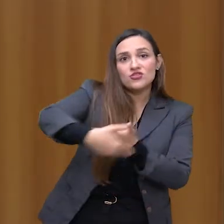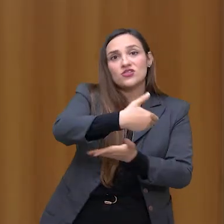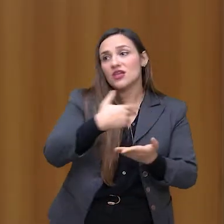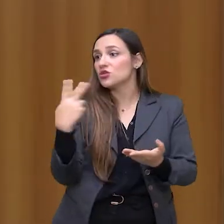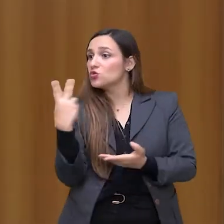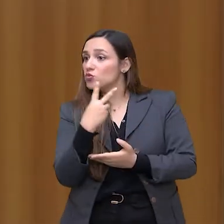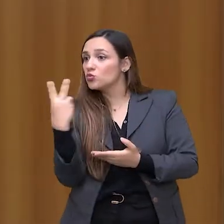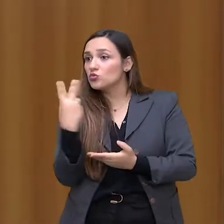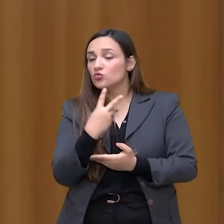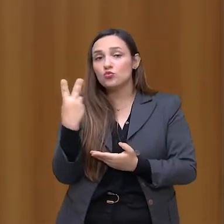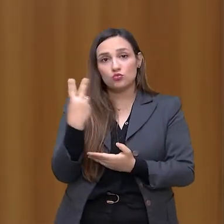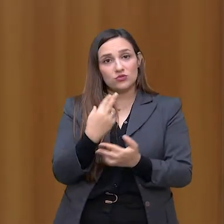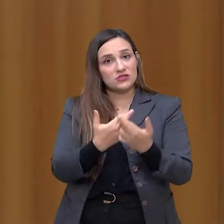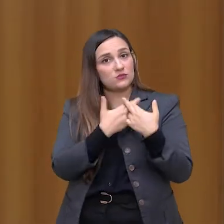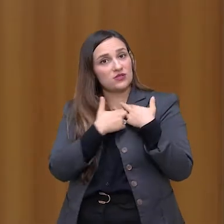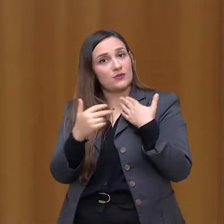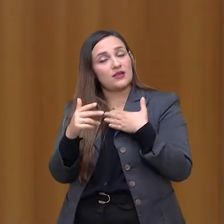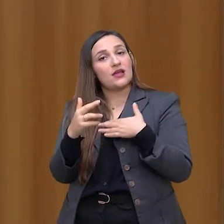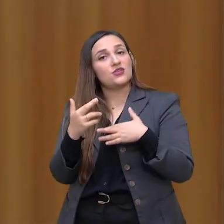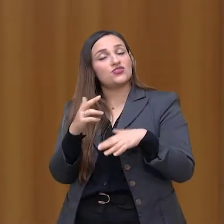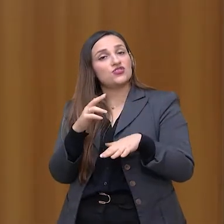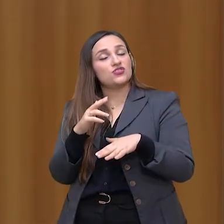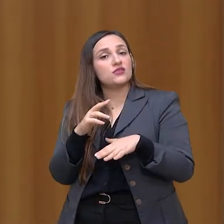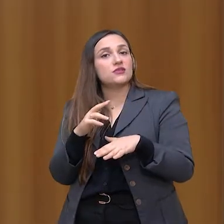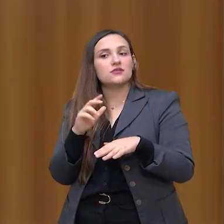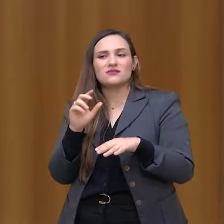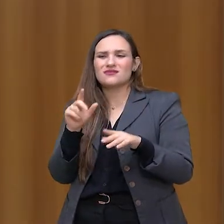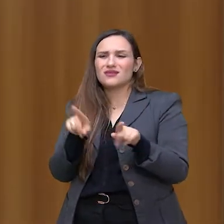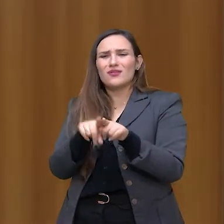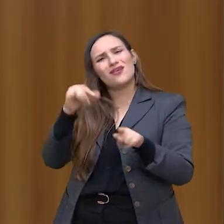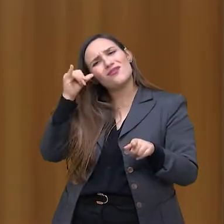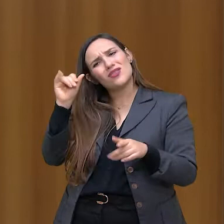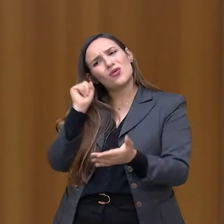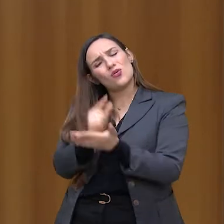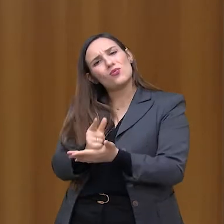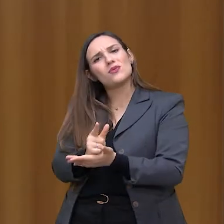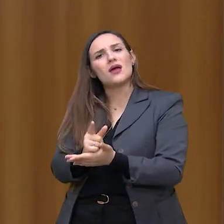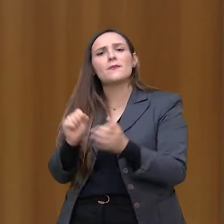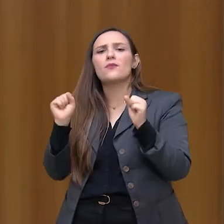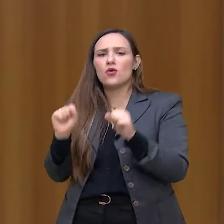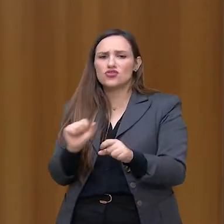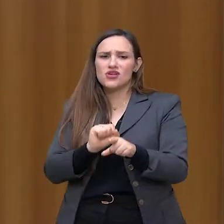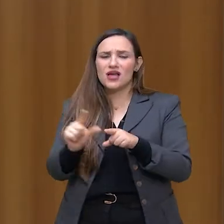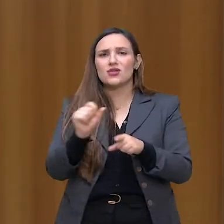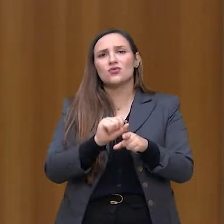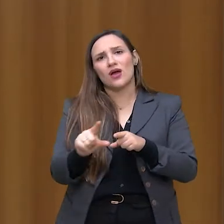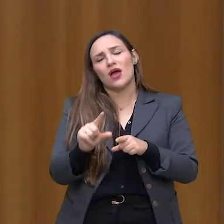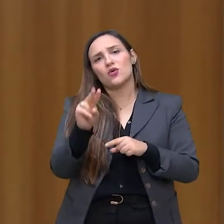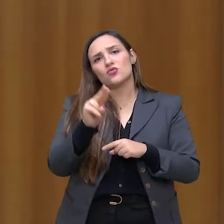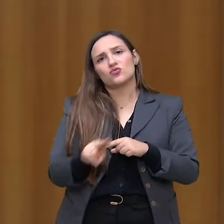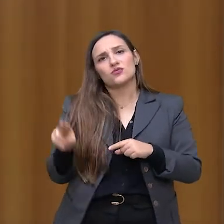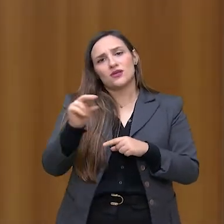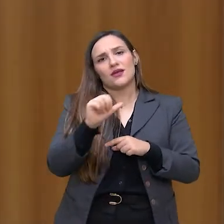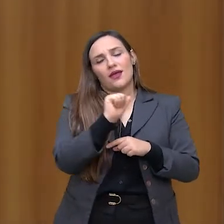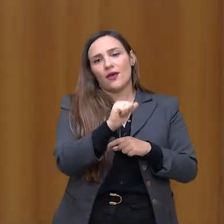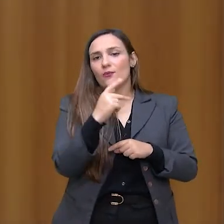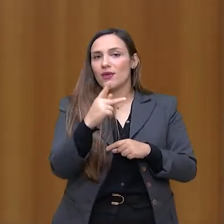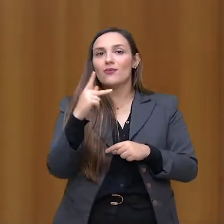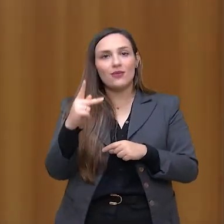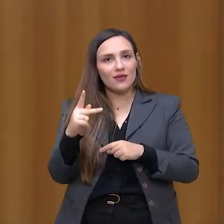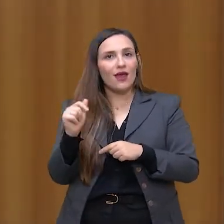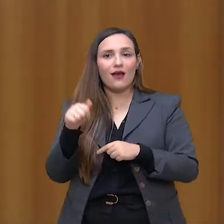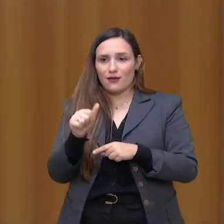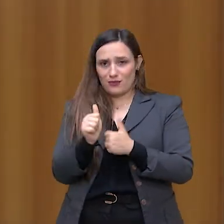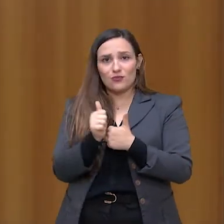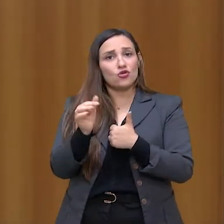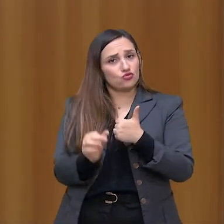compartilhado do veículo, você pode evitar aquisição trabalhando com locação, você pode trabalhar com aplicativo. Vários tribunais